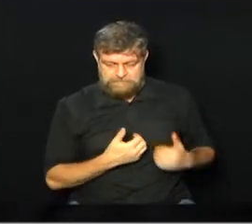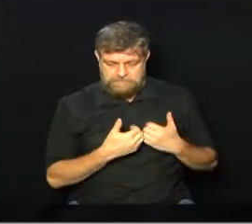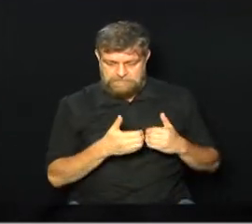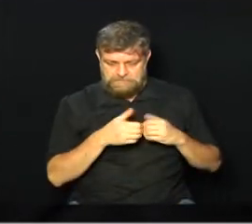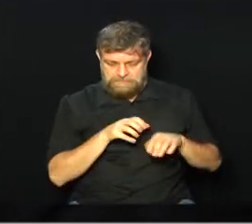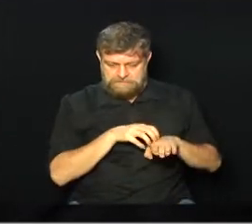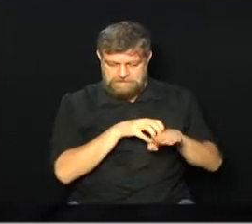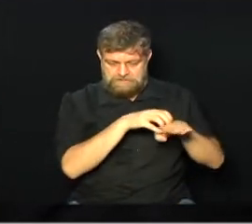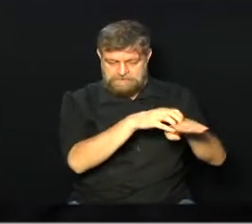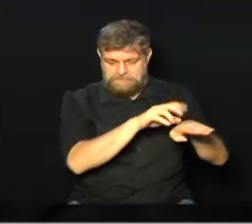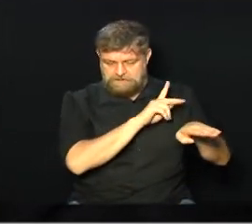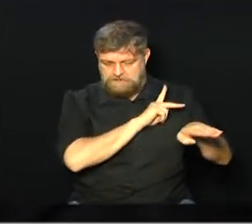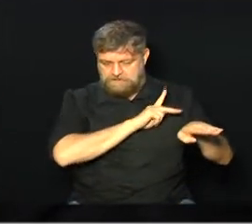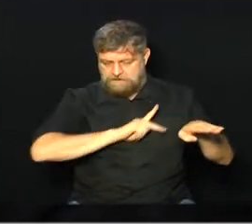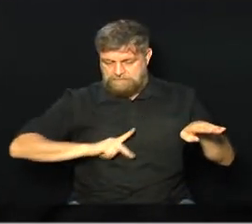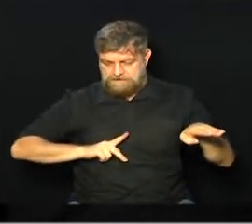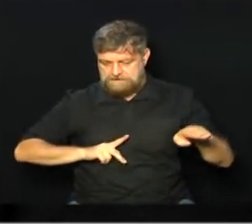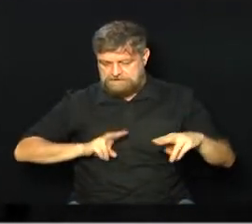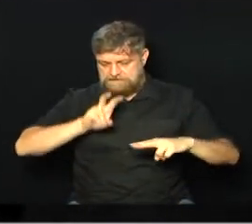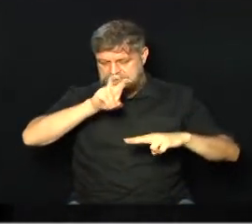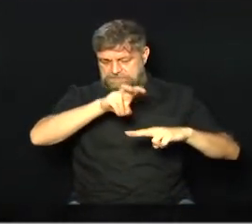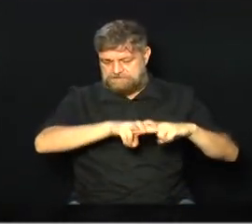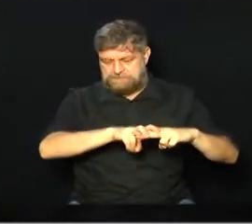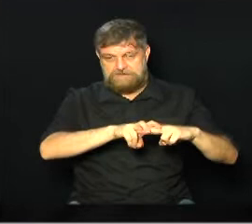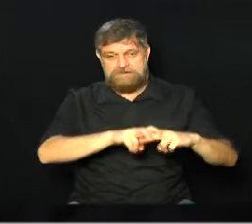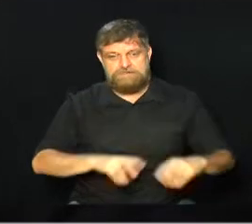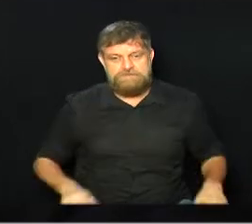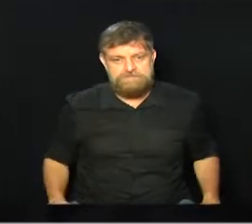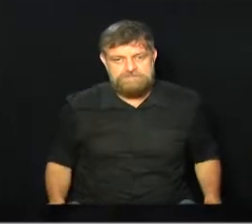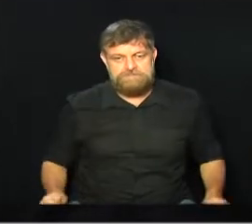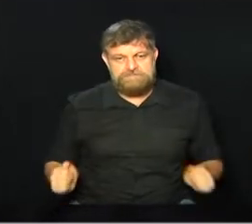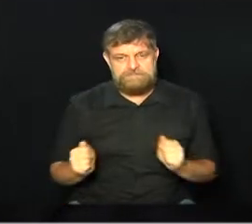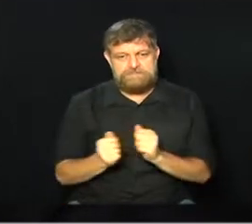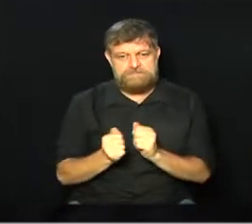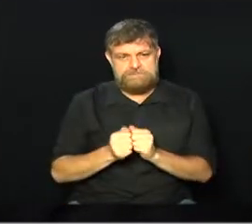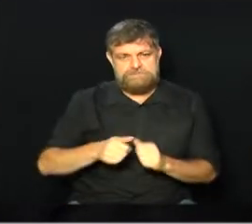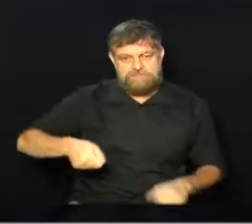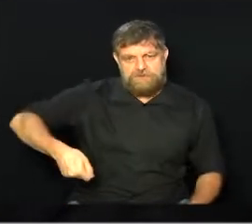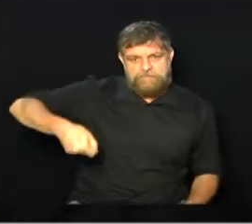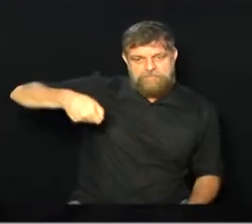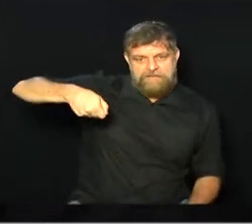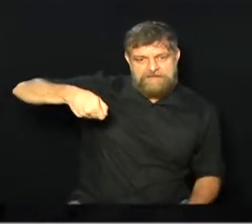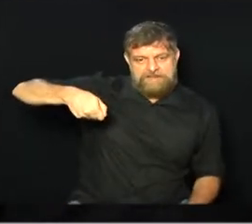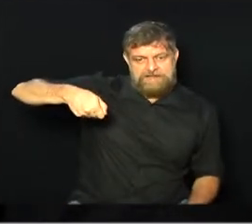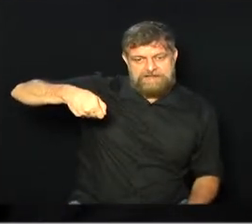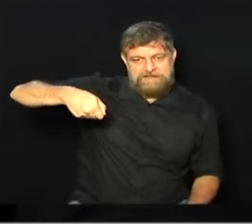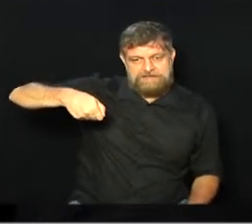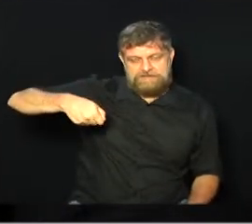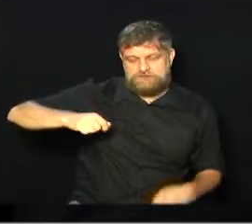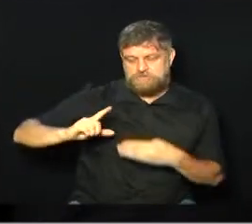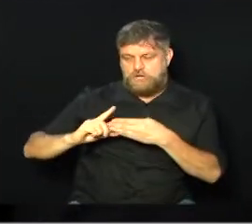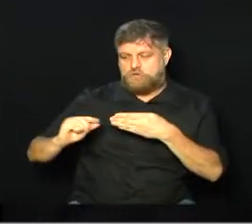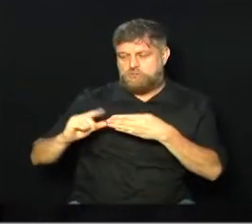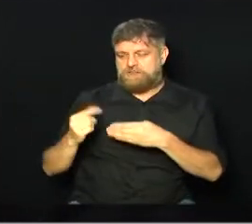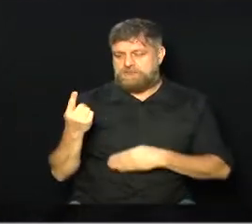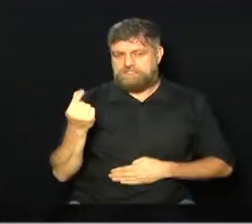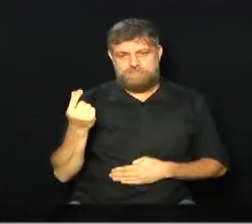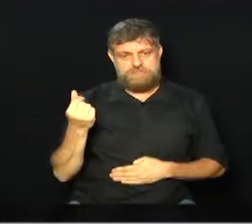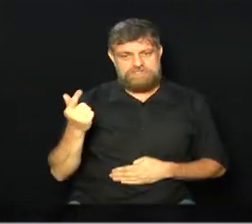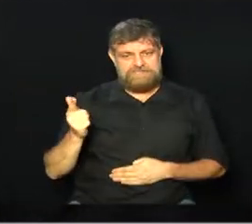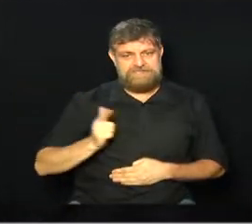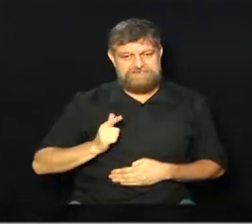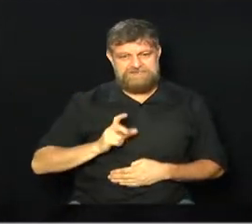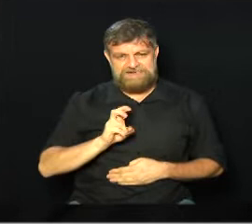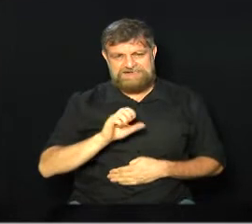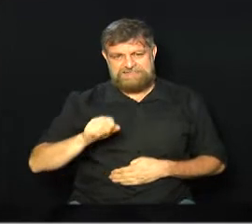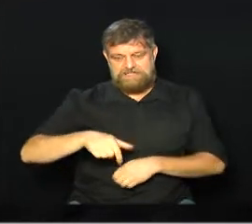o presidente entrou dentro do ônibus com uma maleta gigante de dólar e com 50